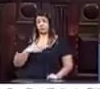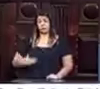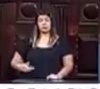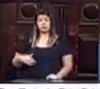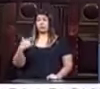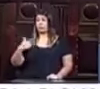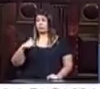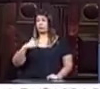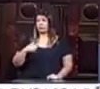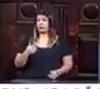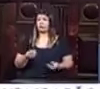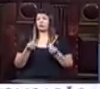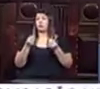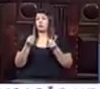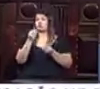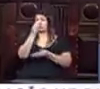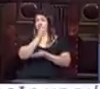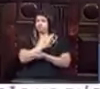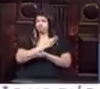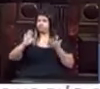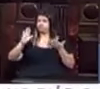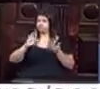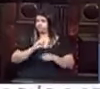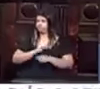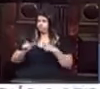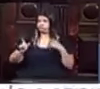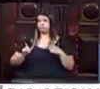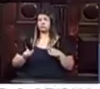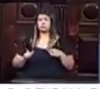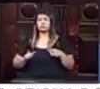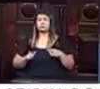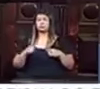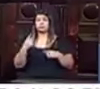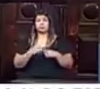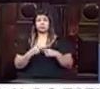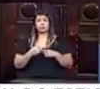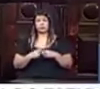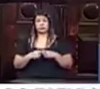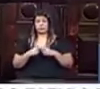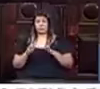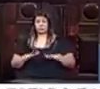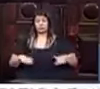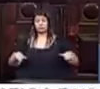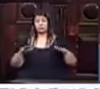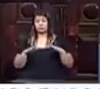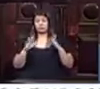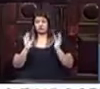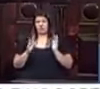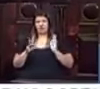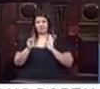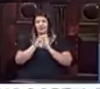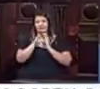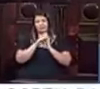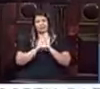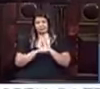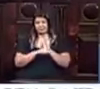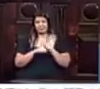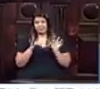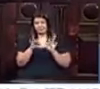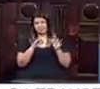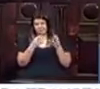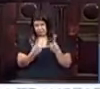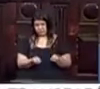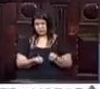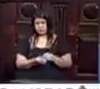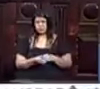não teria como sofrer impeachment, mesmo se descumprisse tudo aquilo que qualquer governo, por lei, tem que cumprir. Isso está sendo dito,